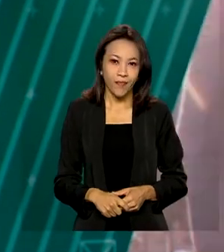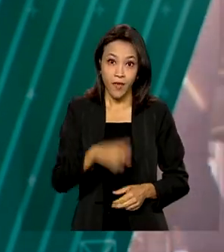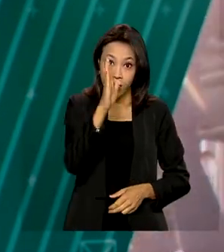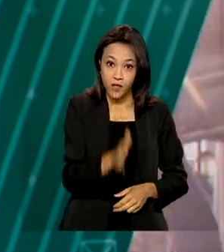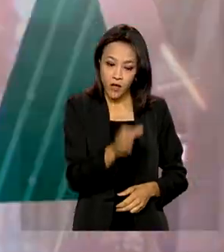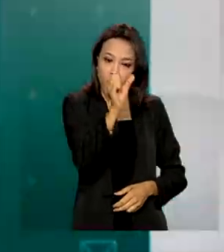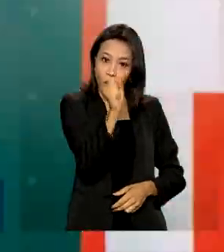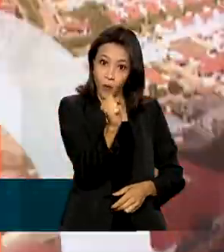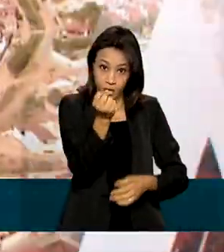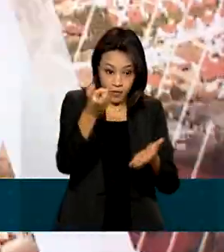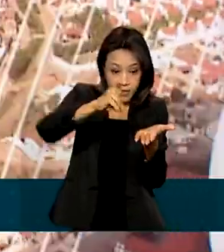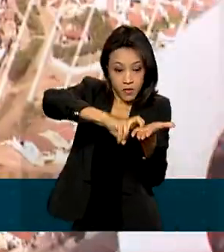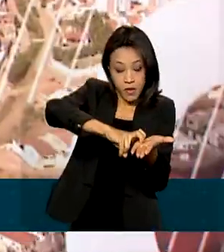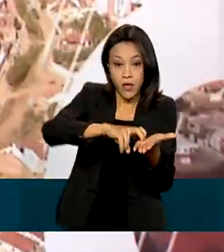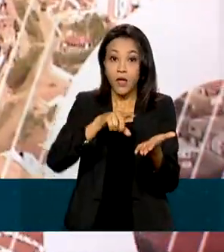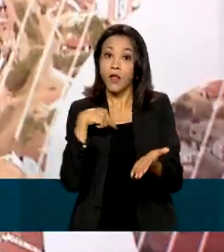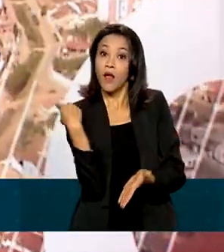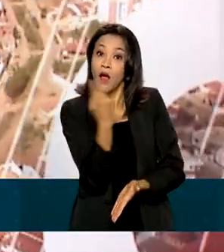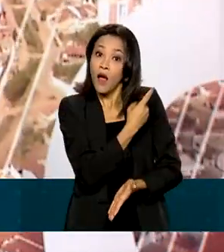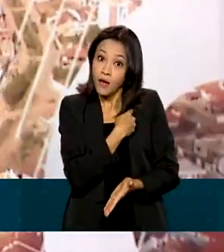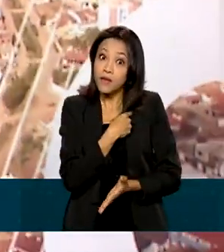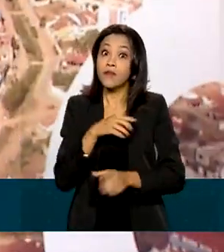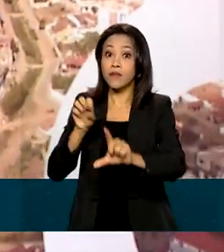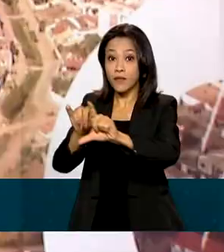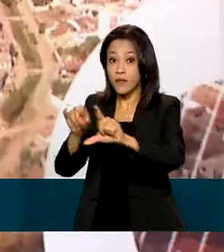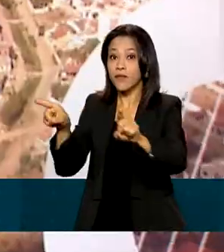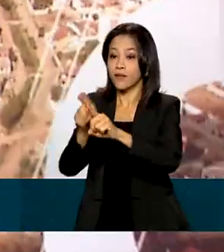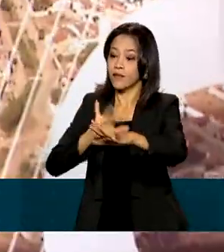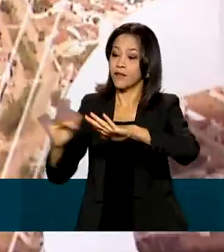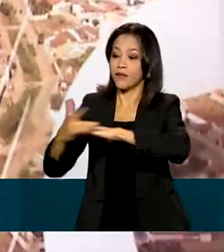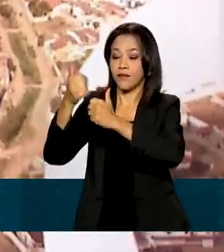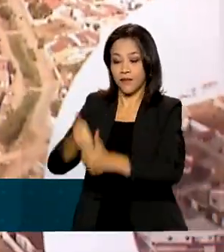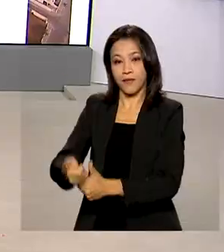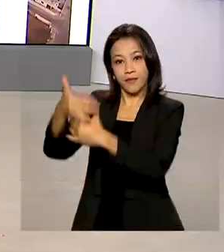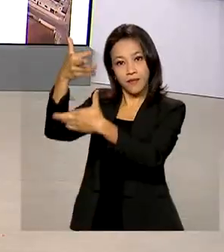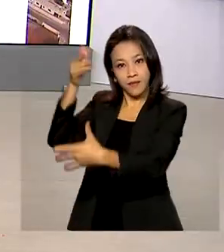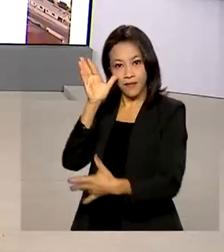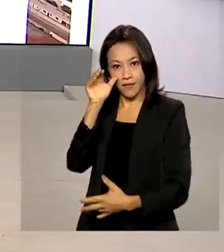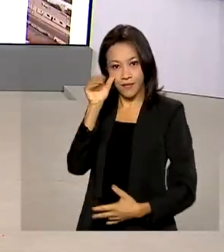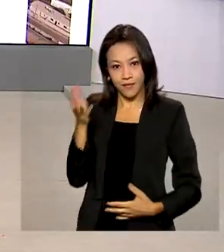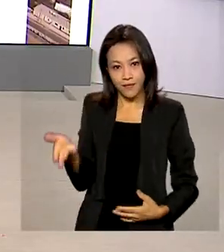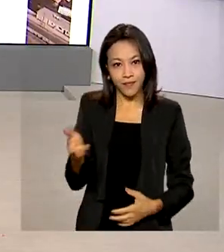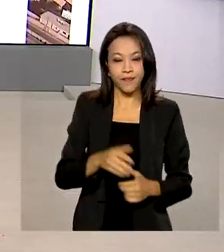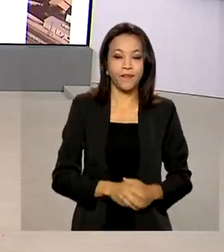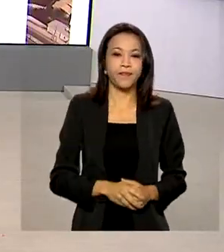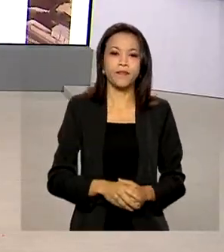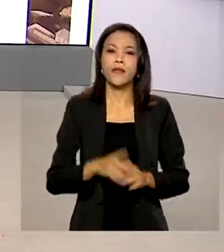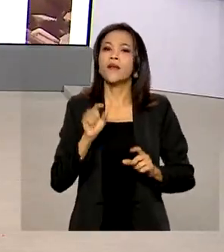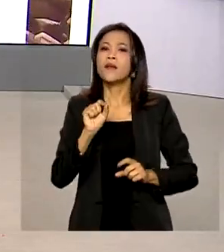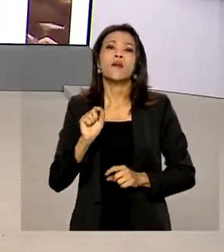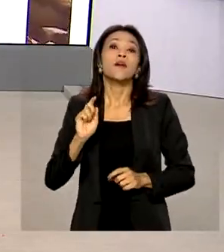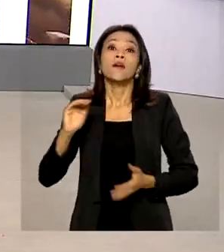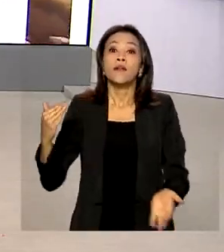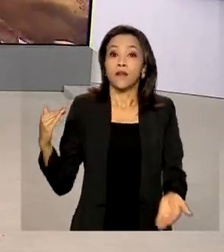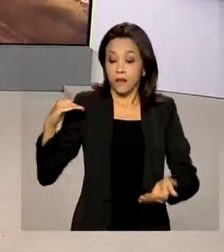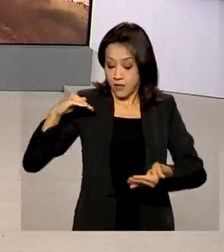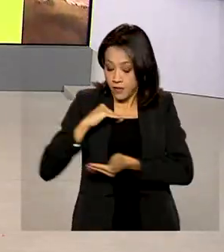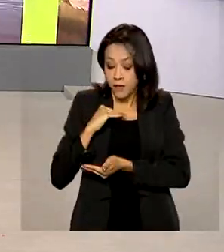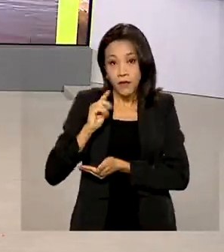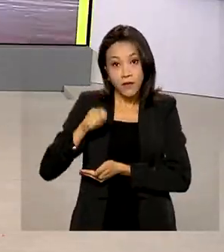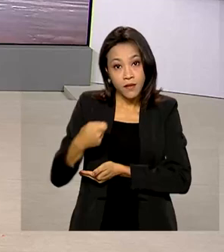São 8 horas da manhã, estamos ao vivo também pelas redes sociais. A Agência Nacional de